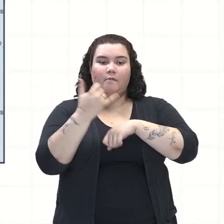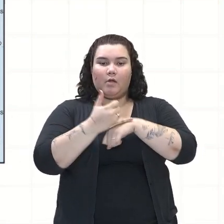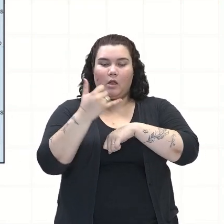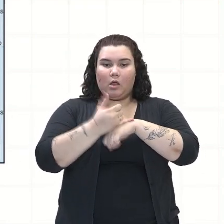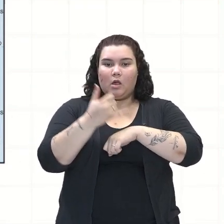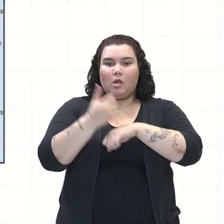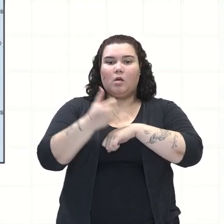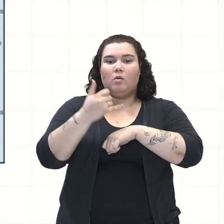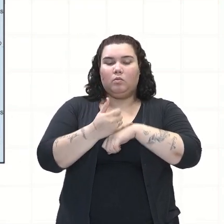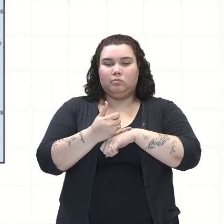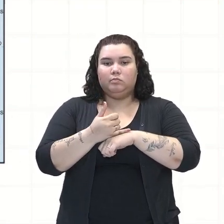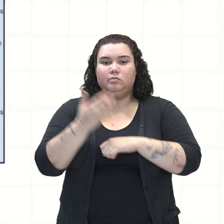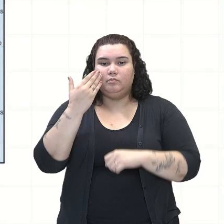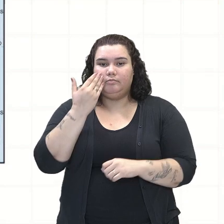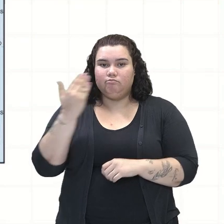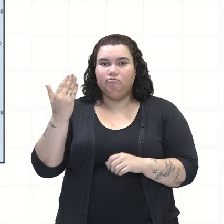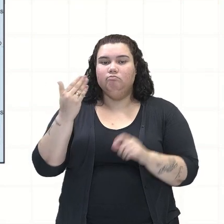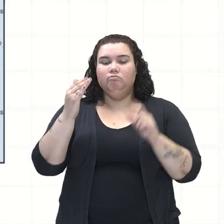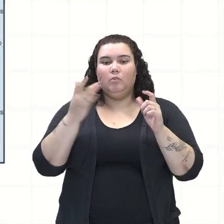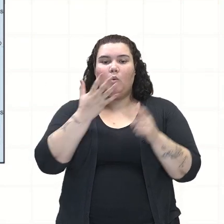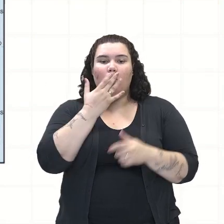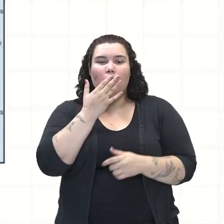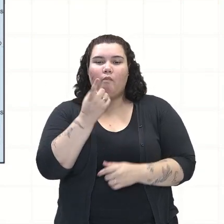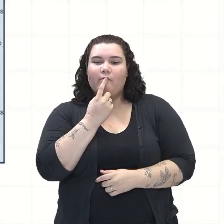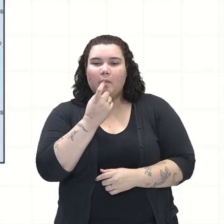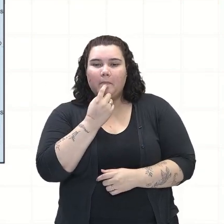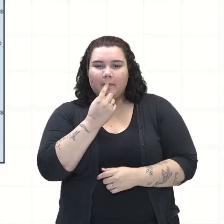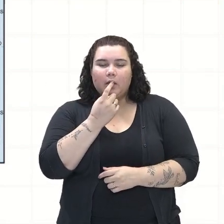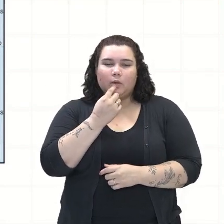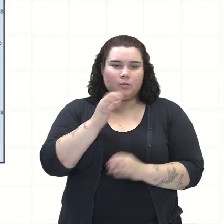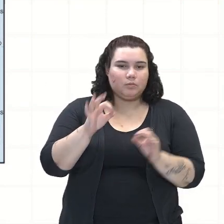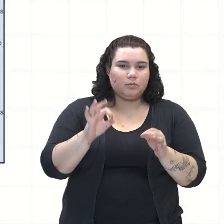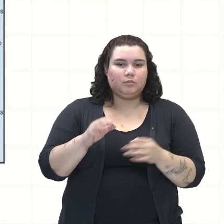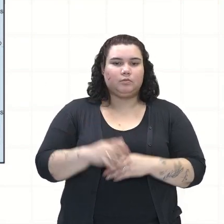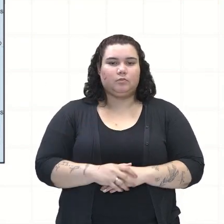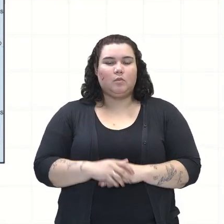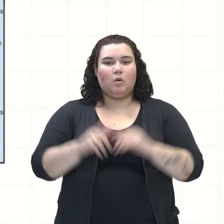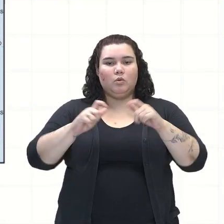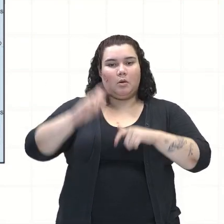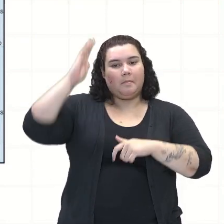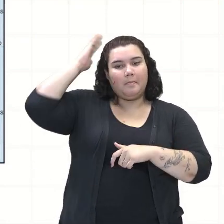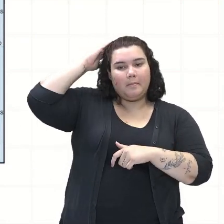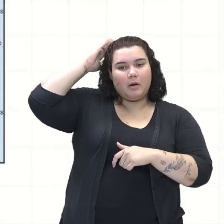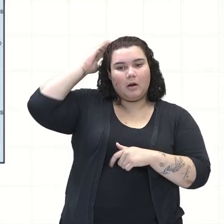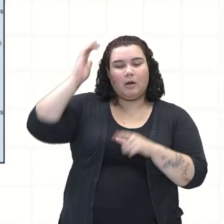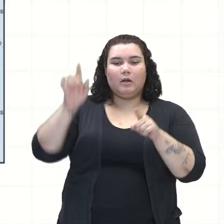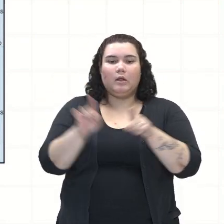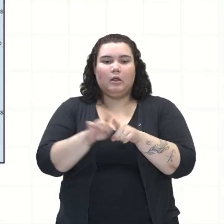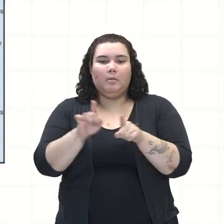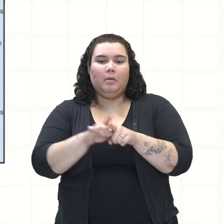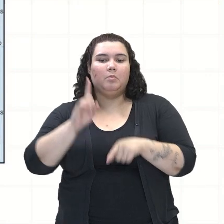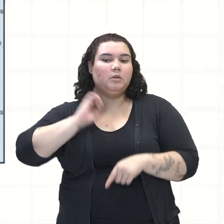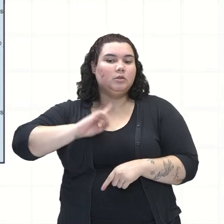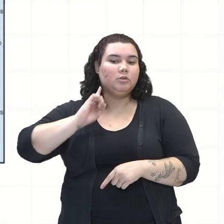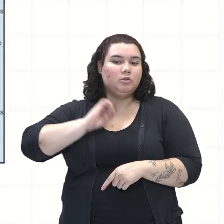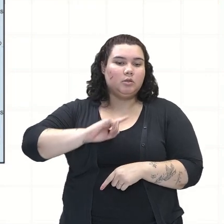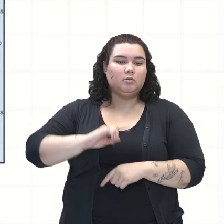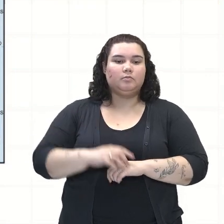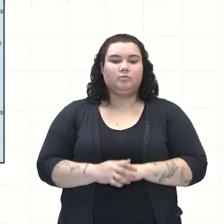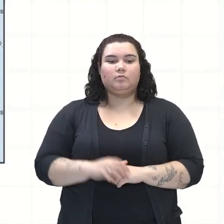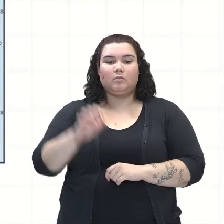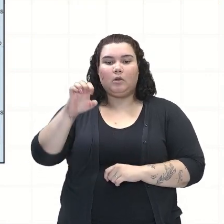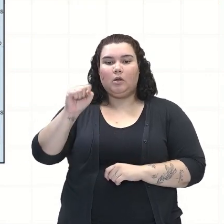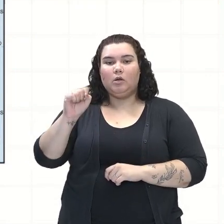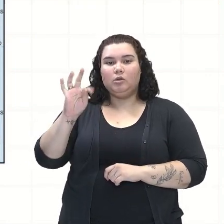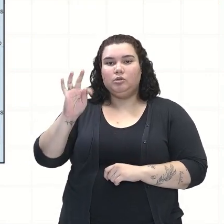nesse tom aqui, meio que vermelho, quase um laranja, né? Temos aqui em Carajás, no Pará, temos também em Minas Gerais. Temos o estânio, que